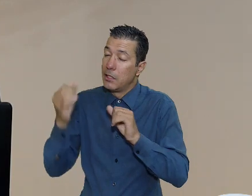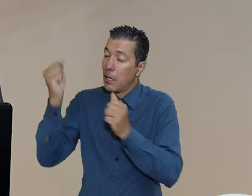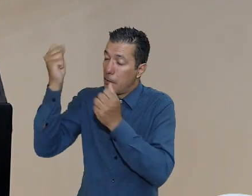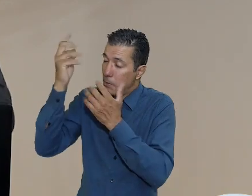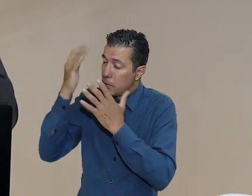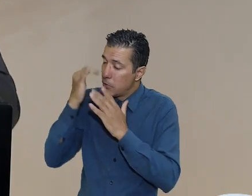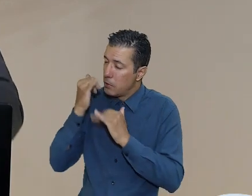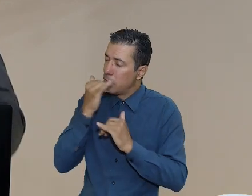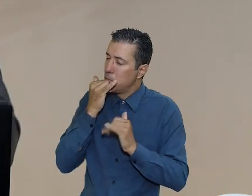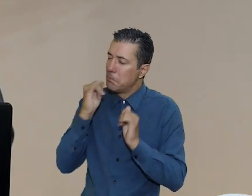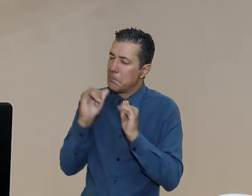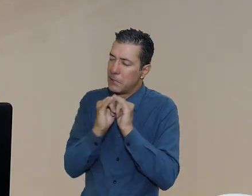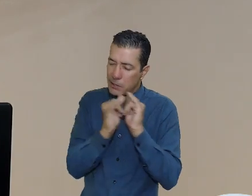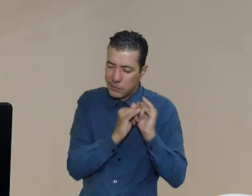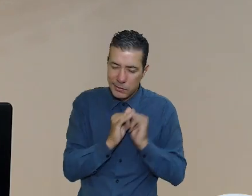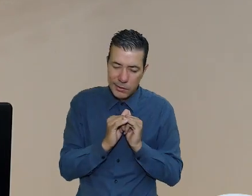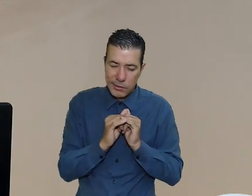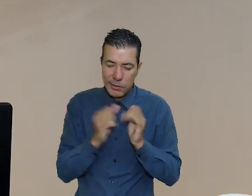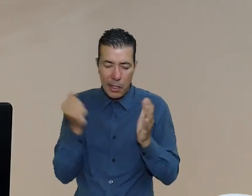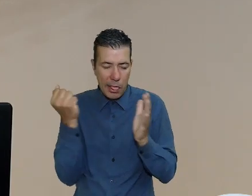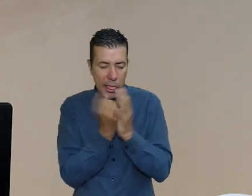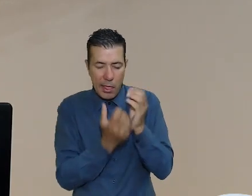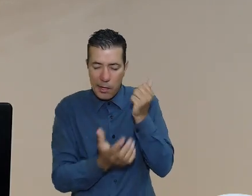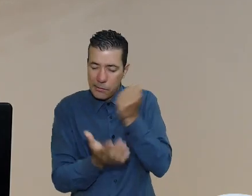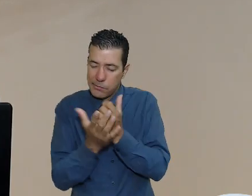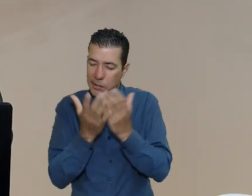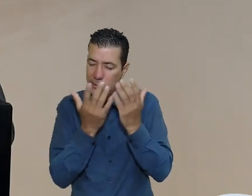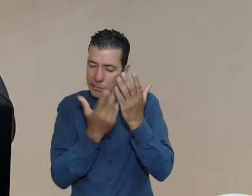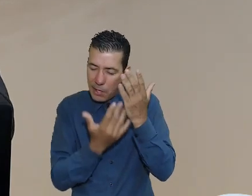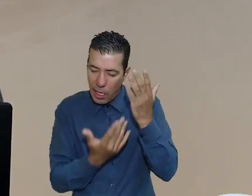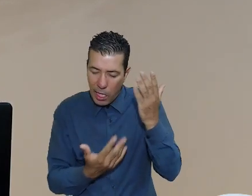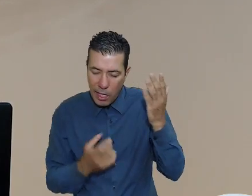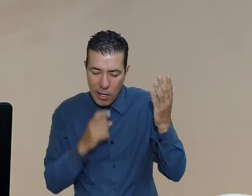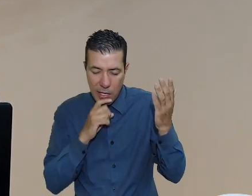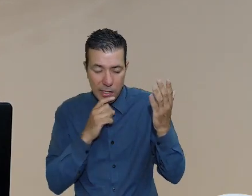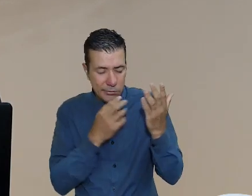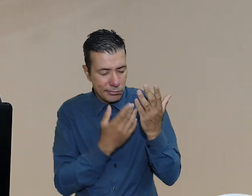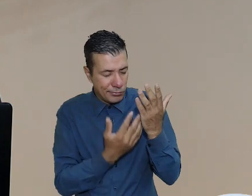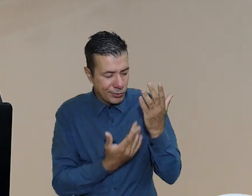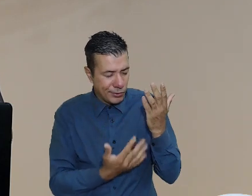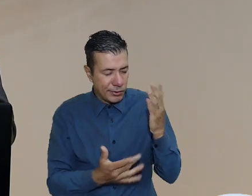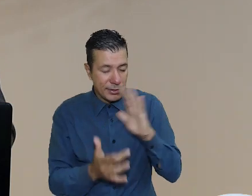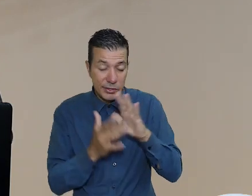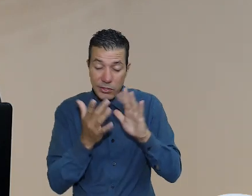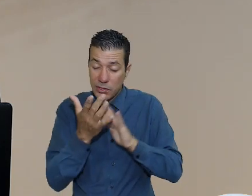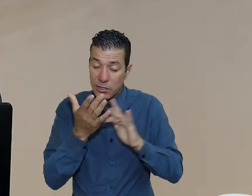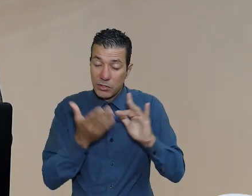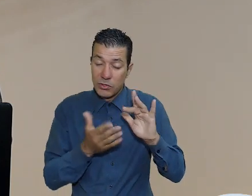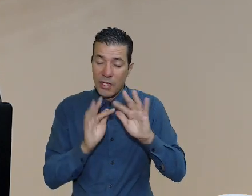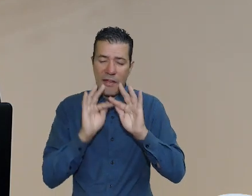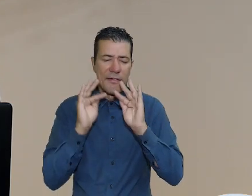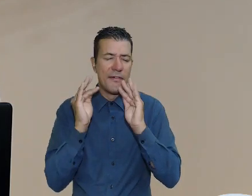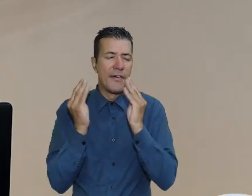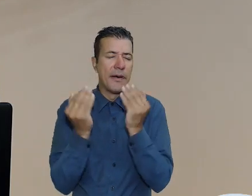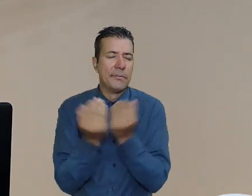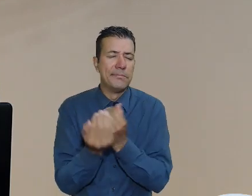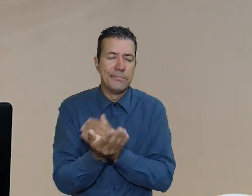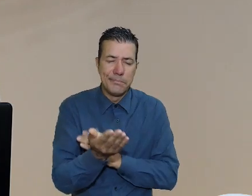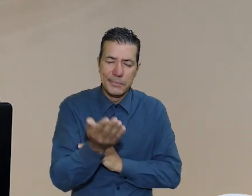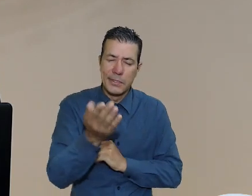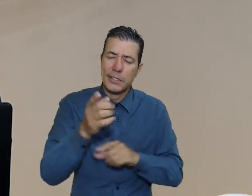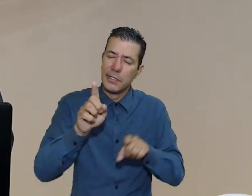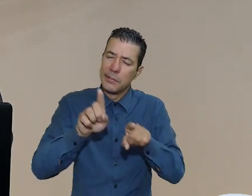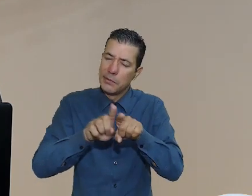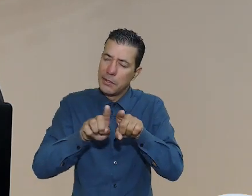e com o sangue de Cristo Jesus. Santo Deus, nós também clamamos por todas as famílias, aquelas que